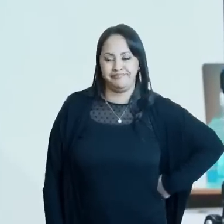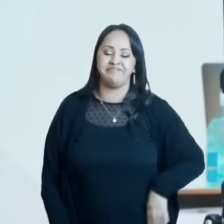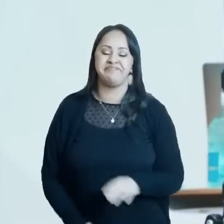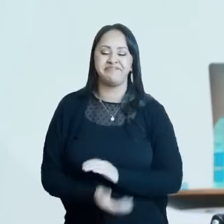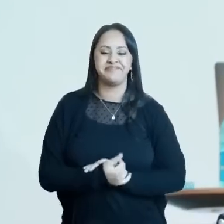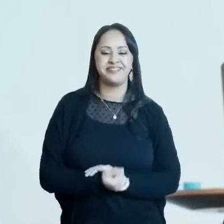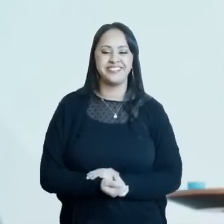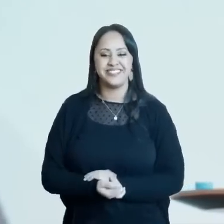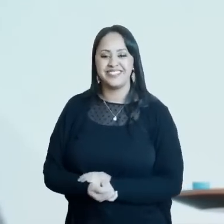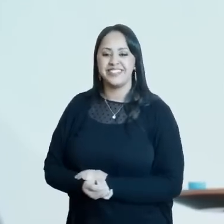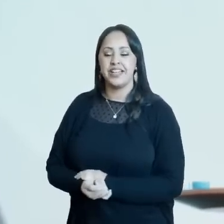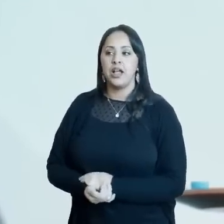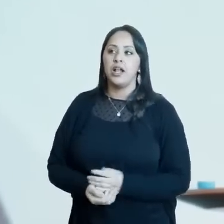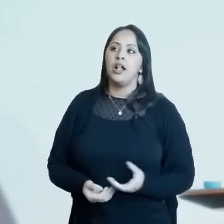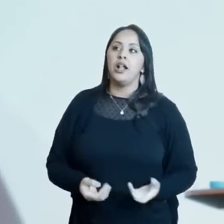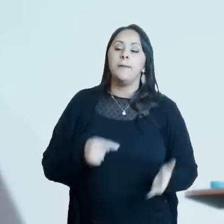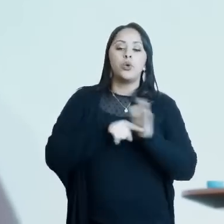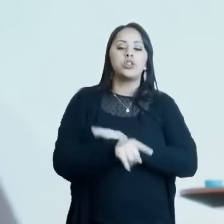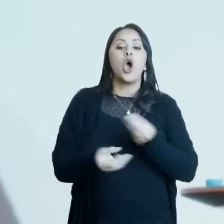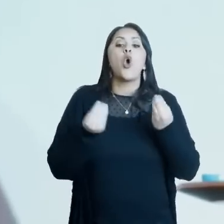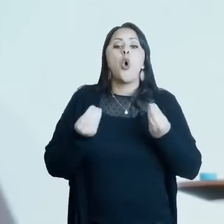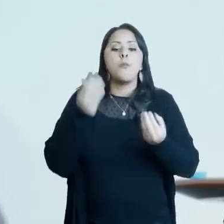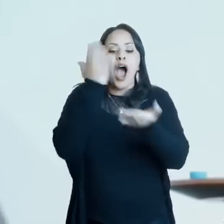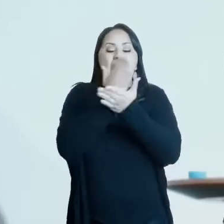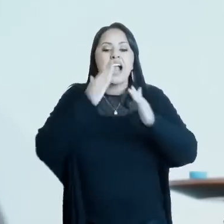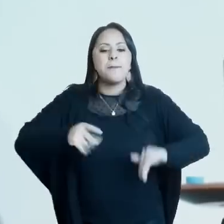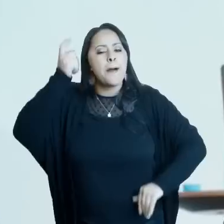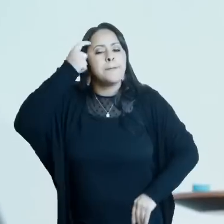Kaiser, como eu acabo com o pensamento de escassez?